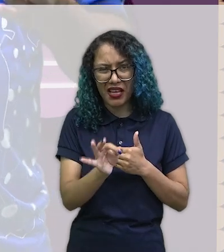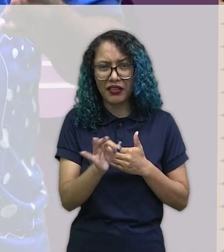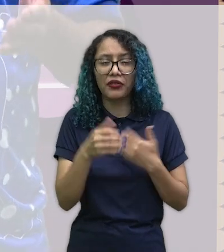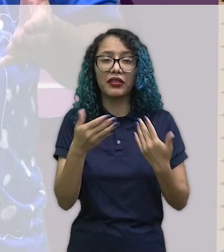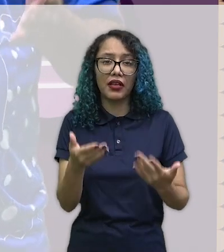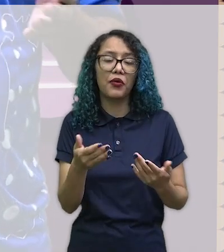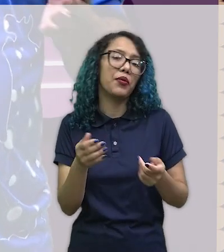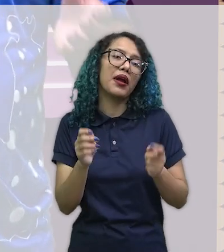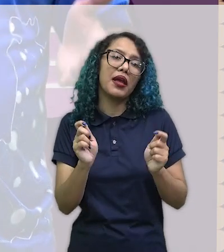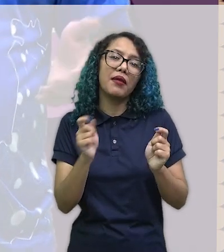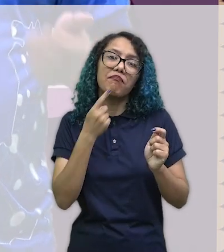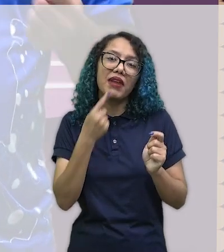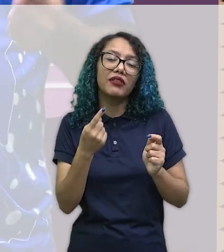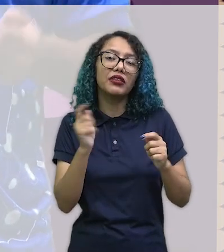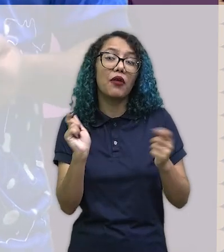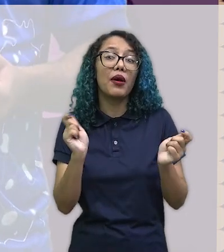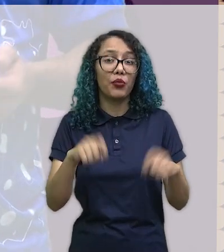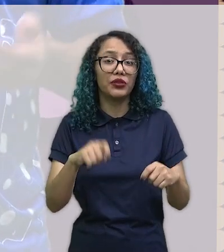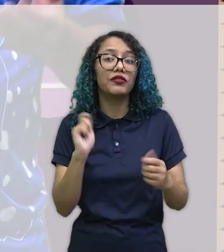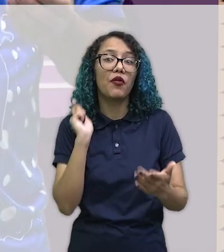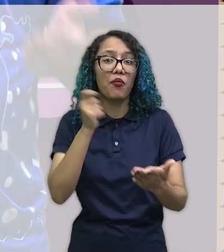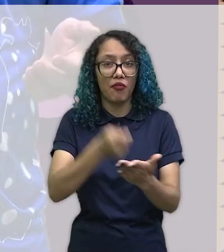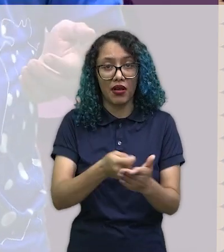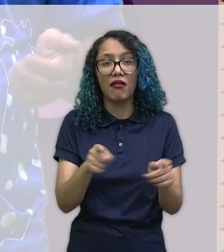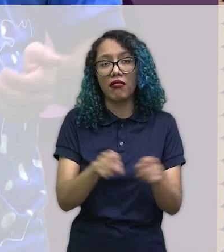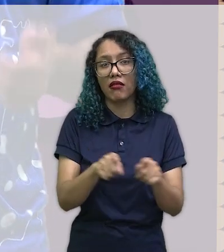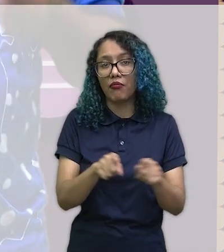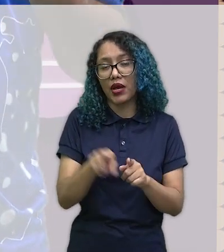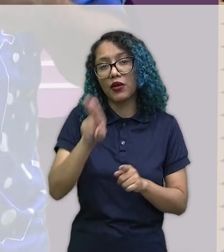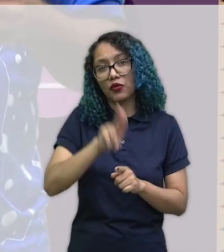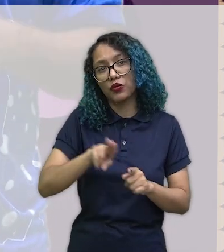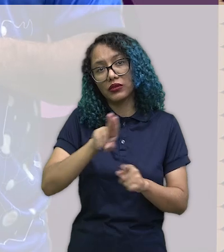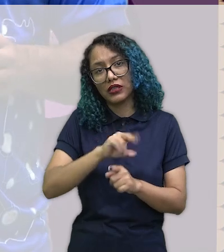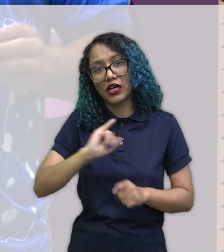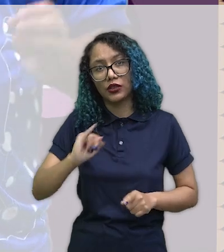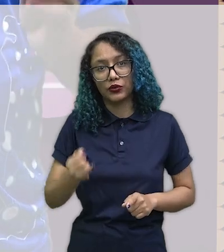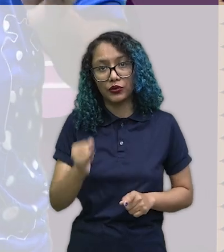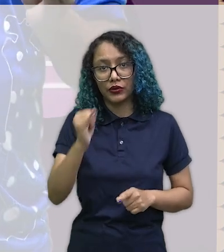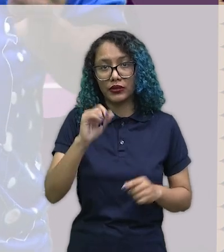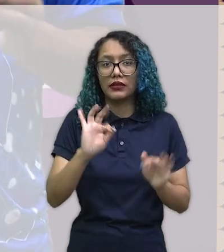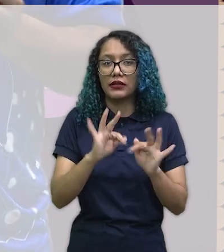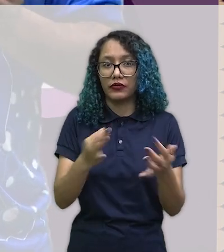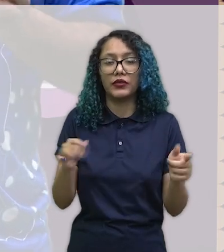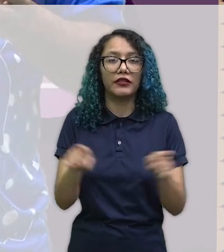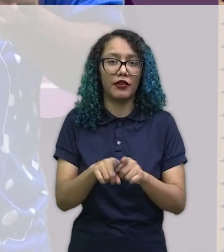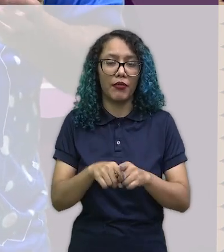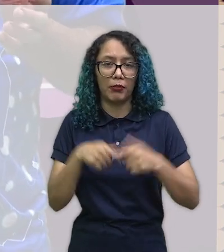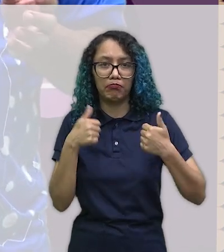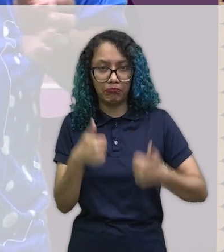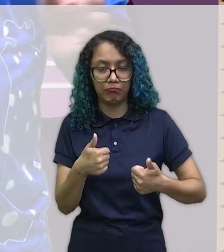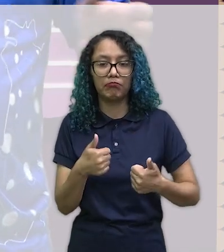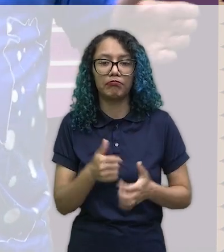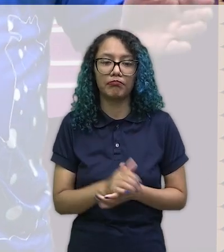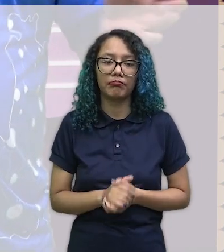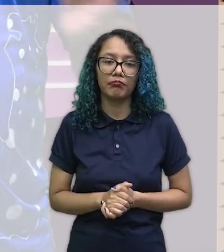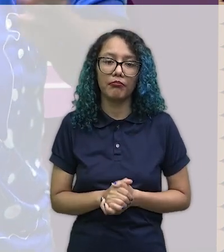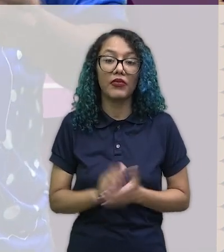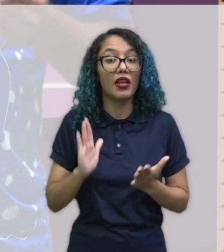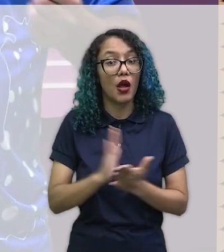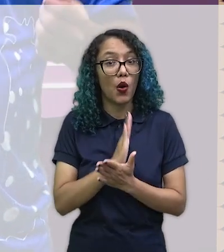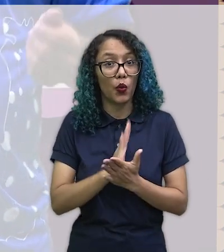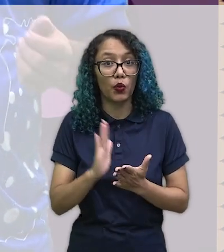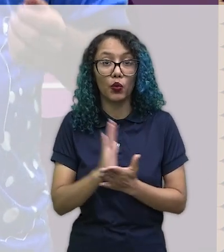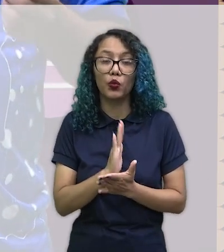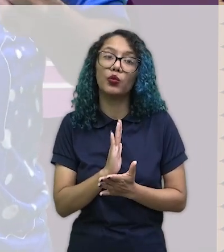também pagar esse valor utilizando juros simples. Perfeito? Então, estão aí, na verdade,